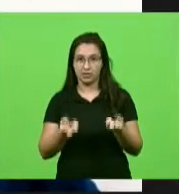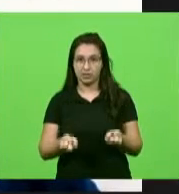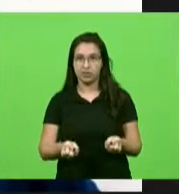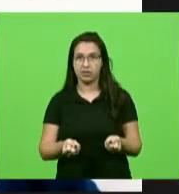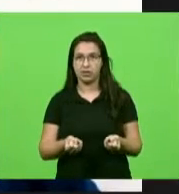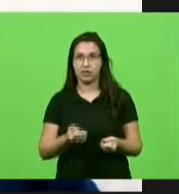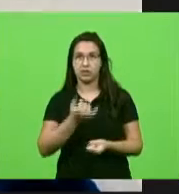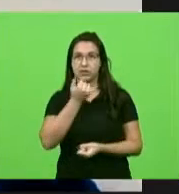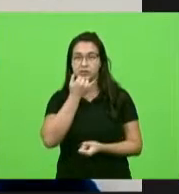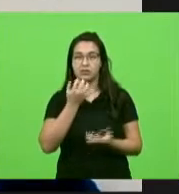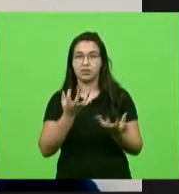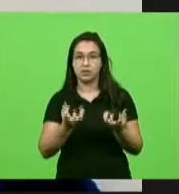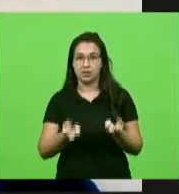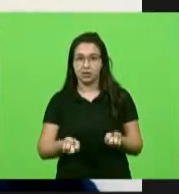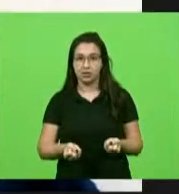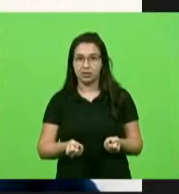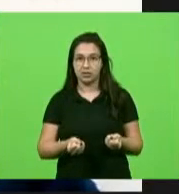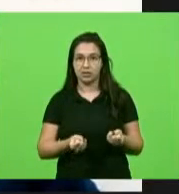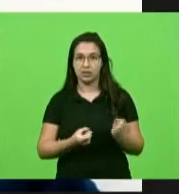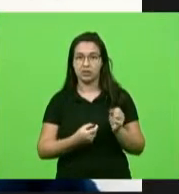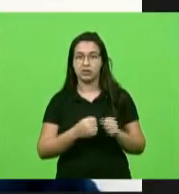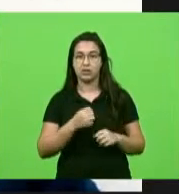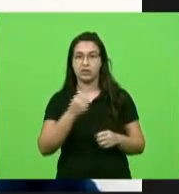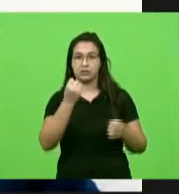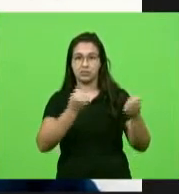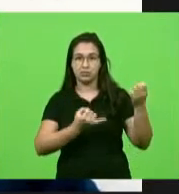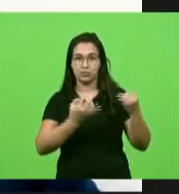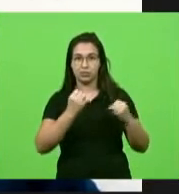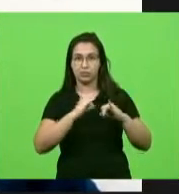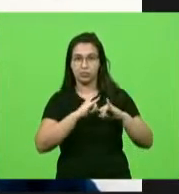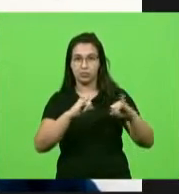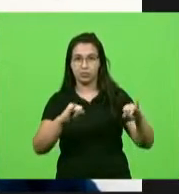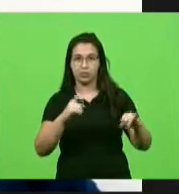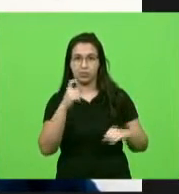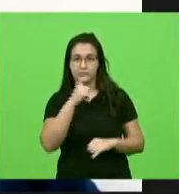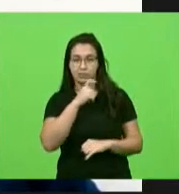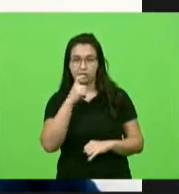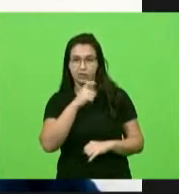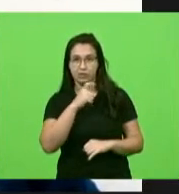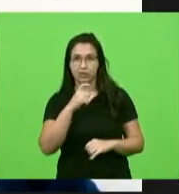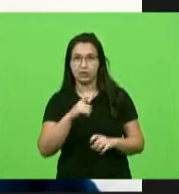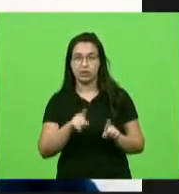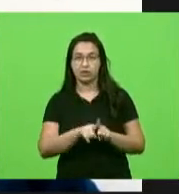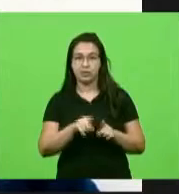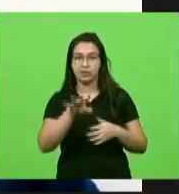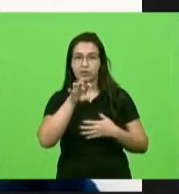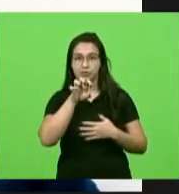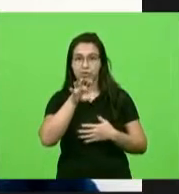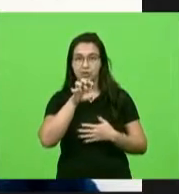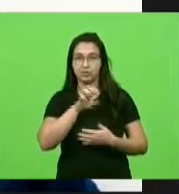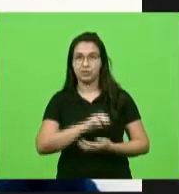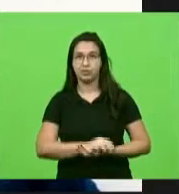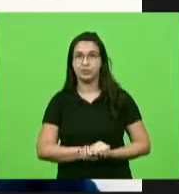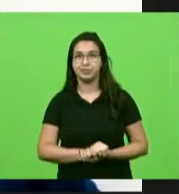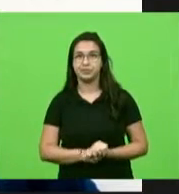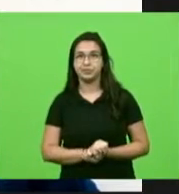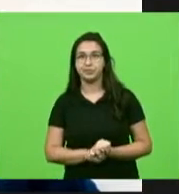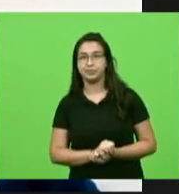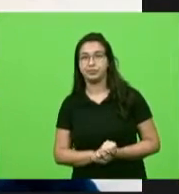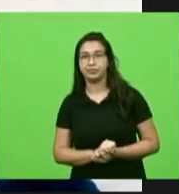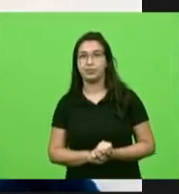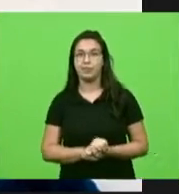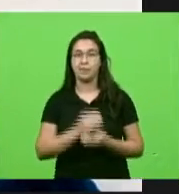desculpe. Isso. Desculpe. Recebe também. Declaração falsa, Vossa Excelência recebe. Respiradores, declaração falsa. Perfeito. Perfeito.